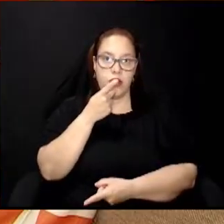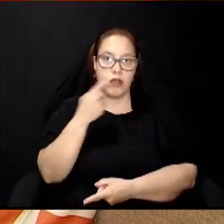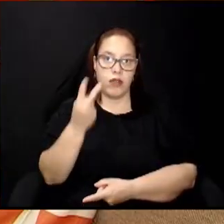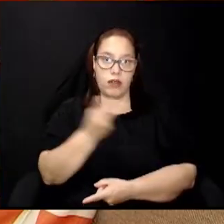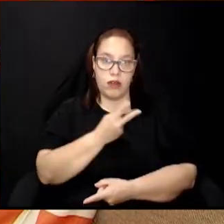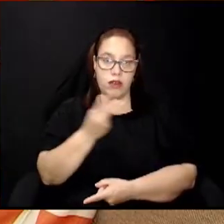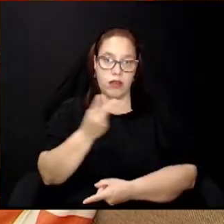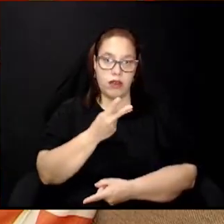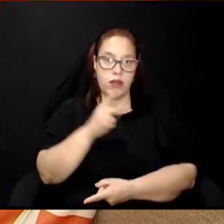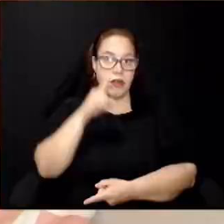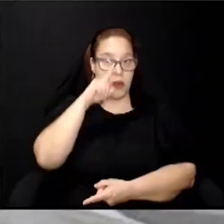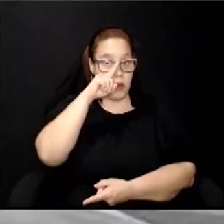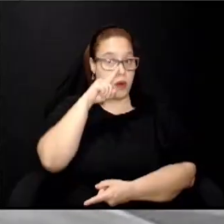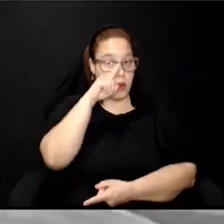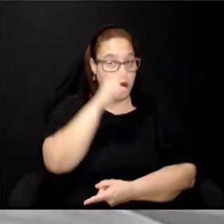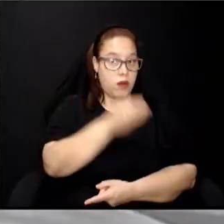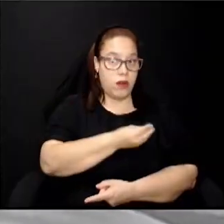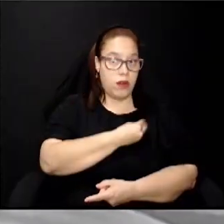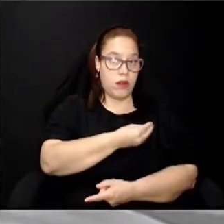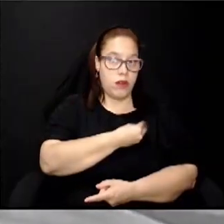correndo risco de vida, eu e ele.